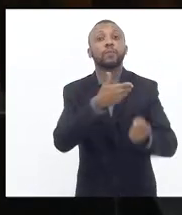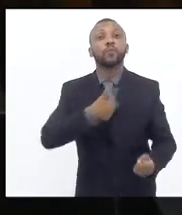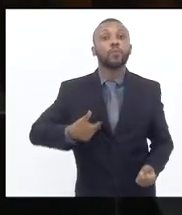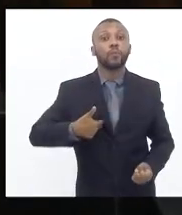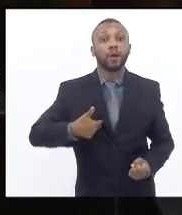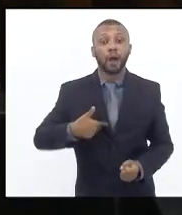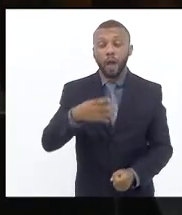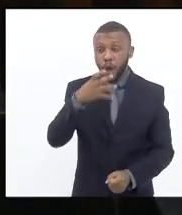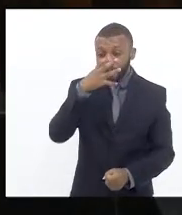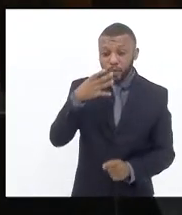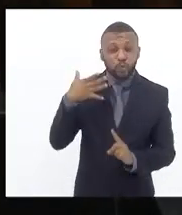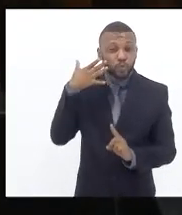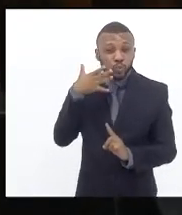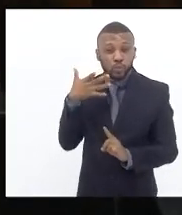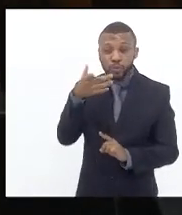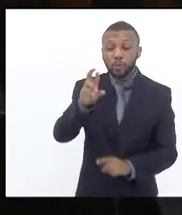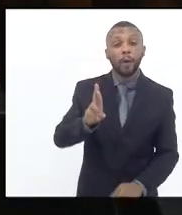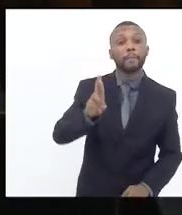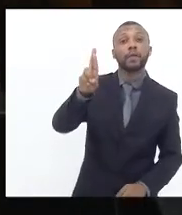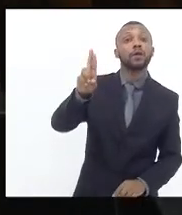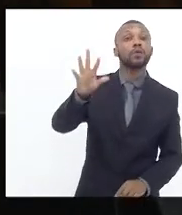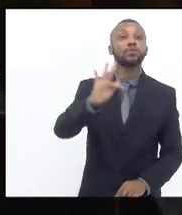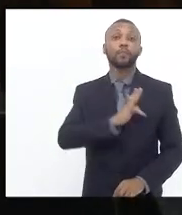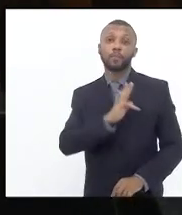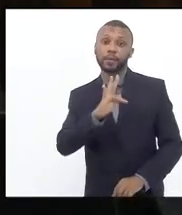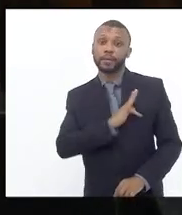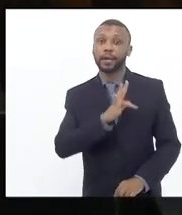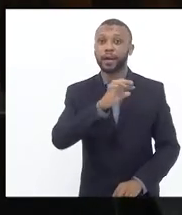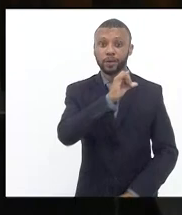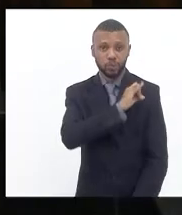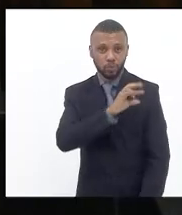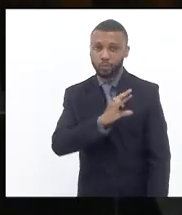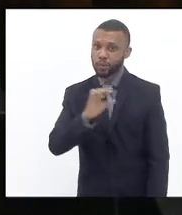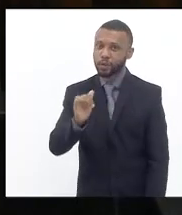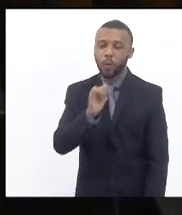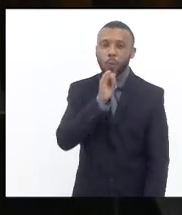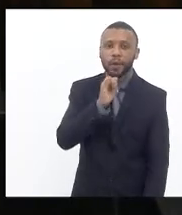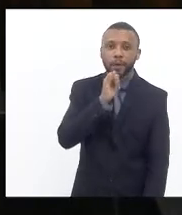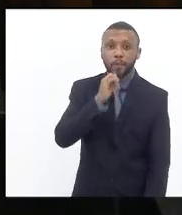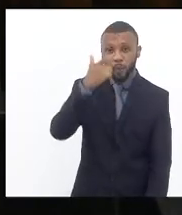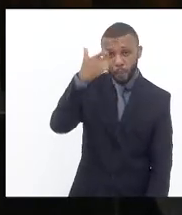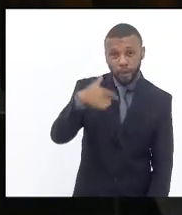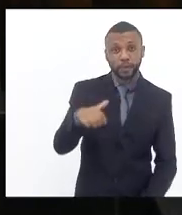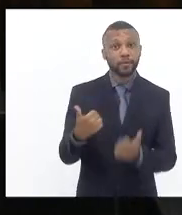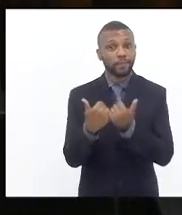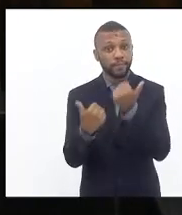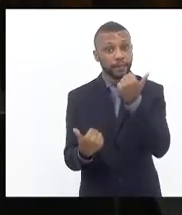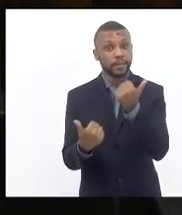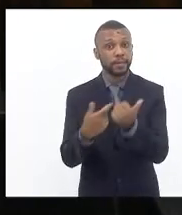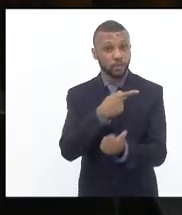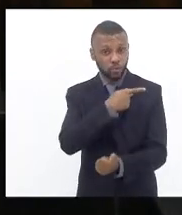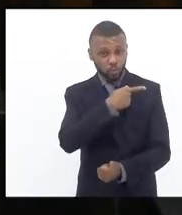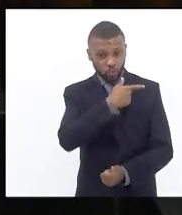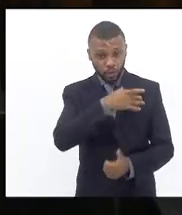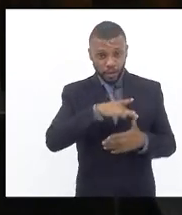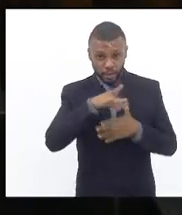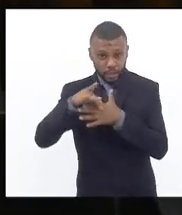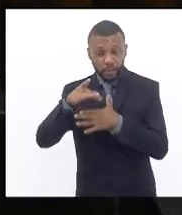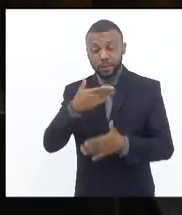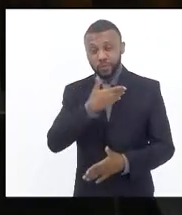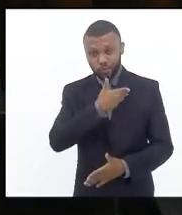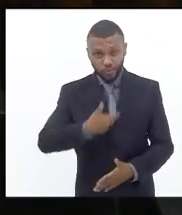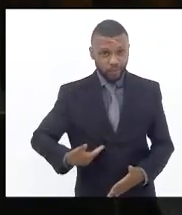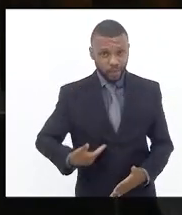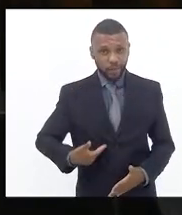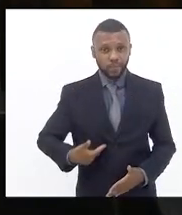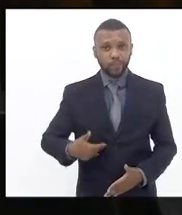aqui um representante dos policiais por exemplo no Rio de Janeiro eu mesmo sendo vice-líder do governo antecipo Deputado